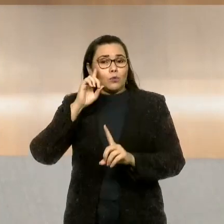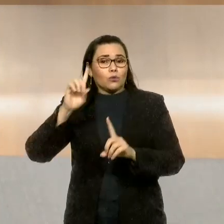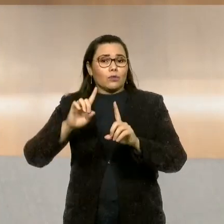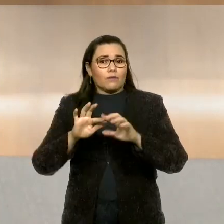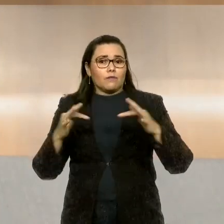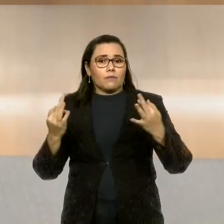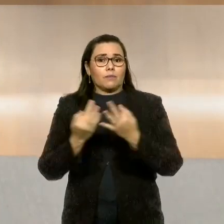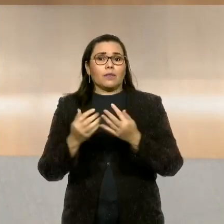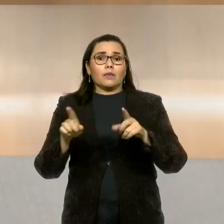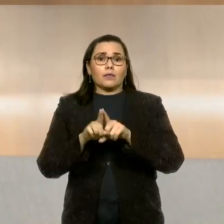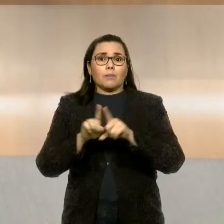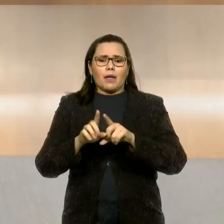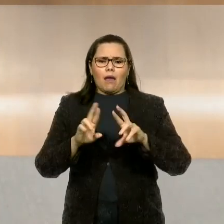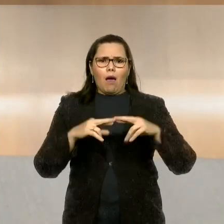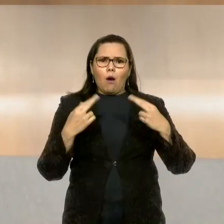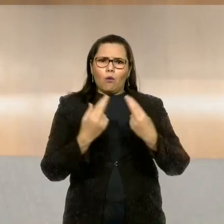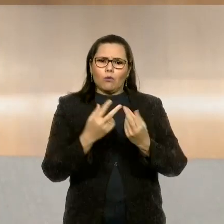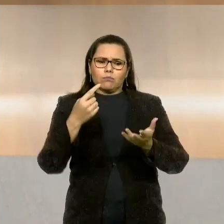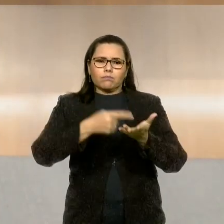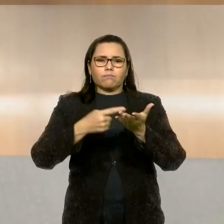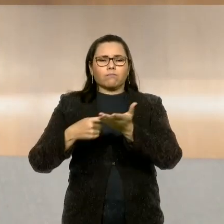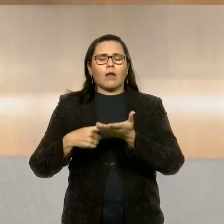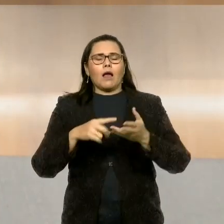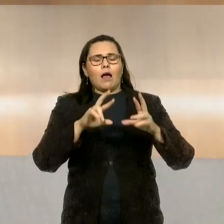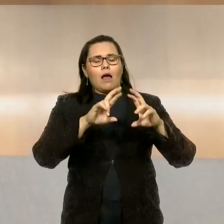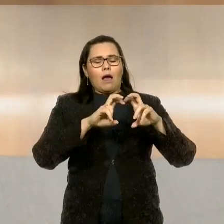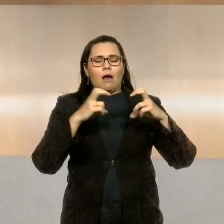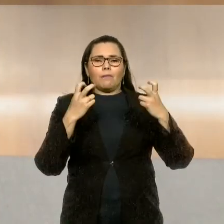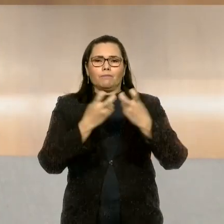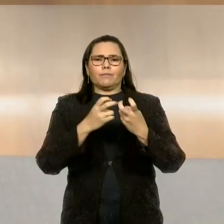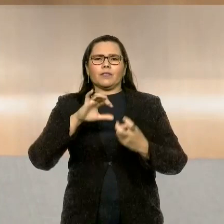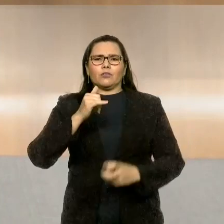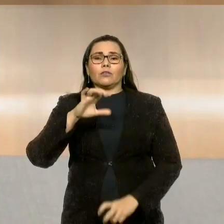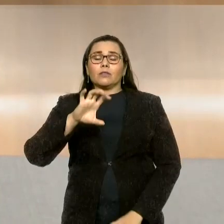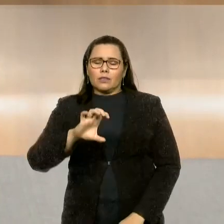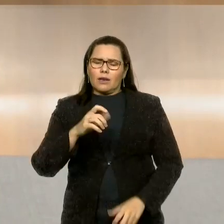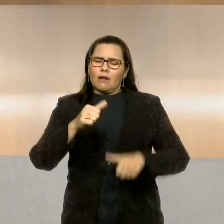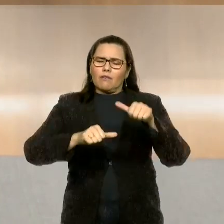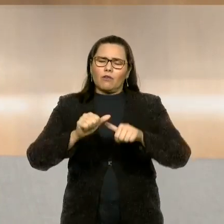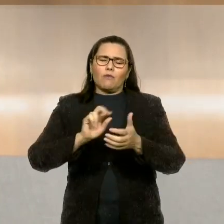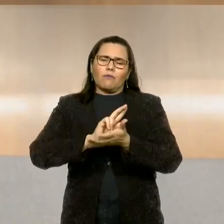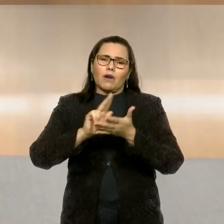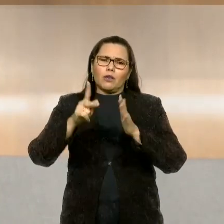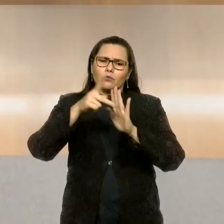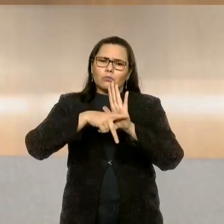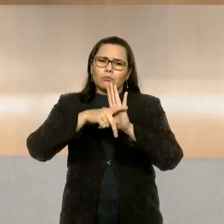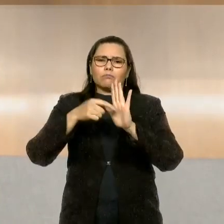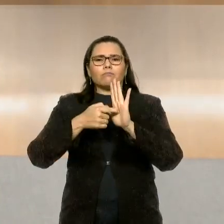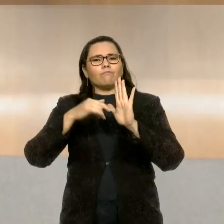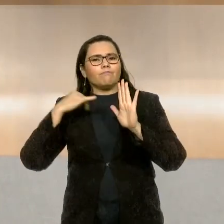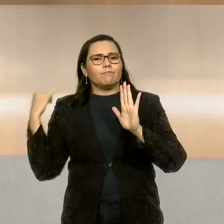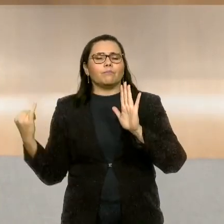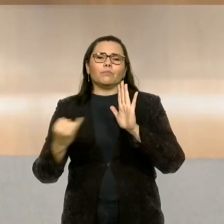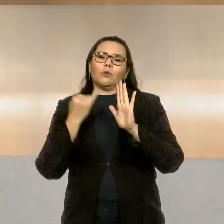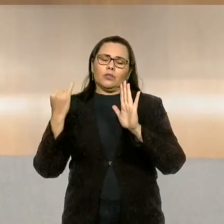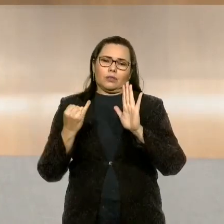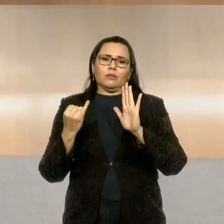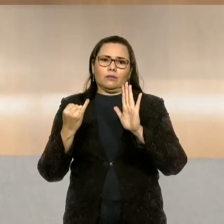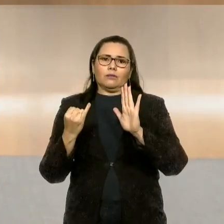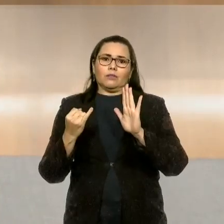comissões a a comissão de Constituição justiça e cidadania deliberou sobre várias matérias importantes que mexem com a vida dos